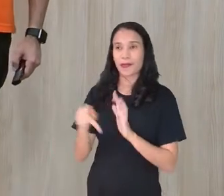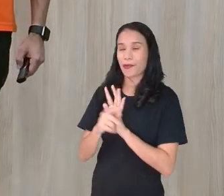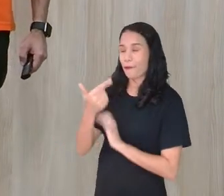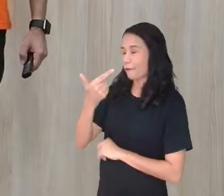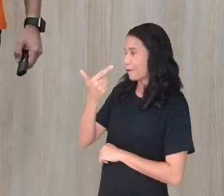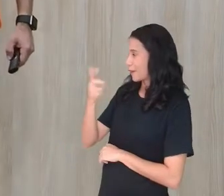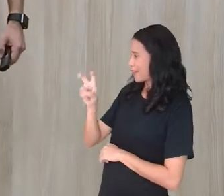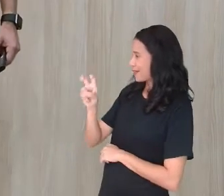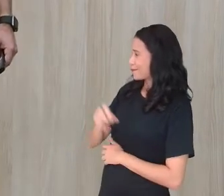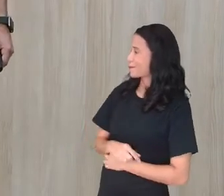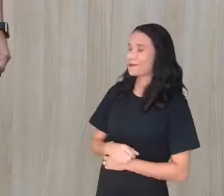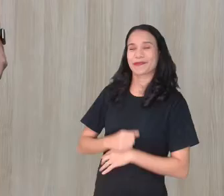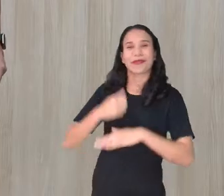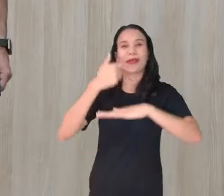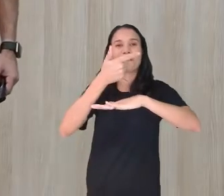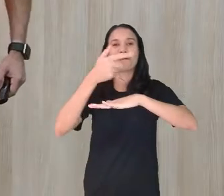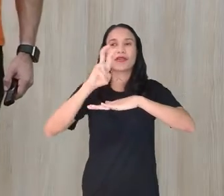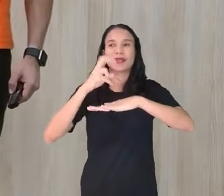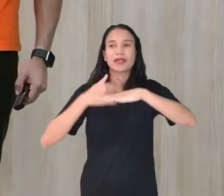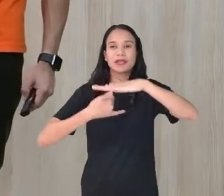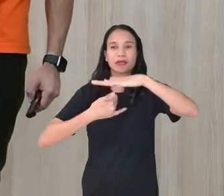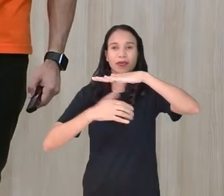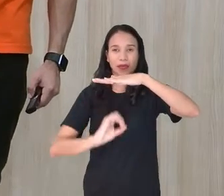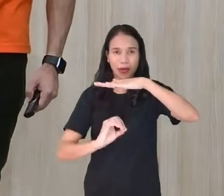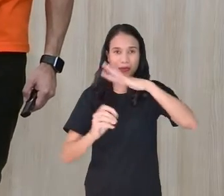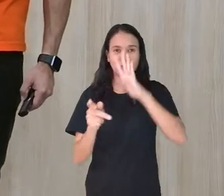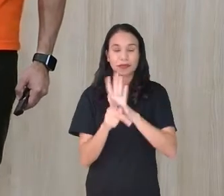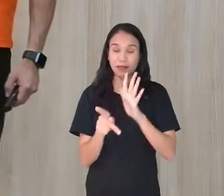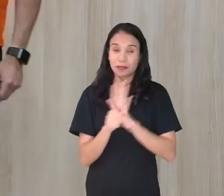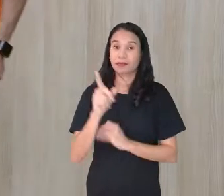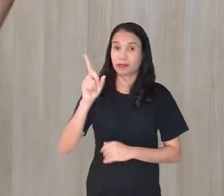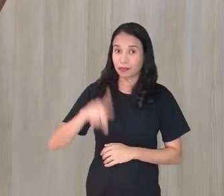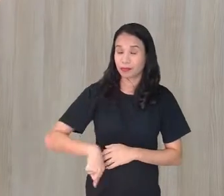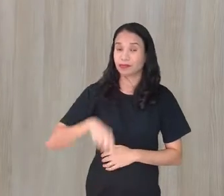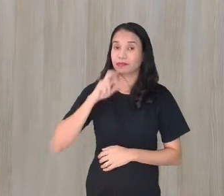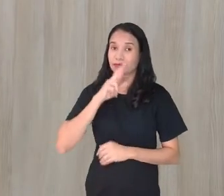a 25. Então, eu tenho aí que 25